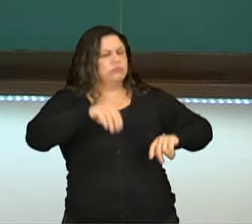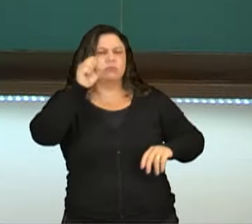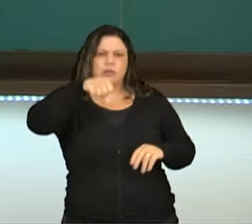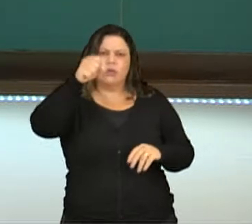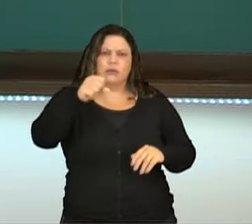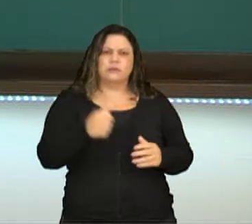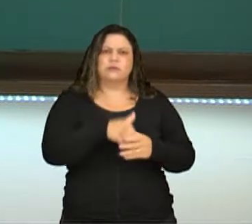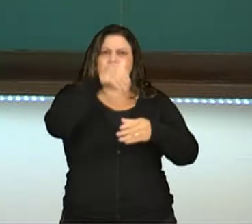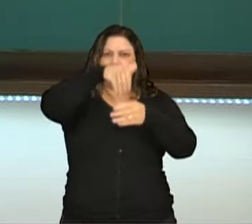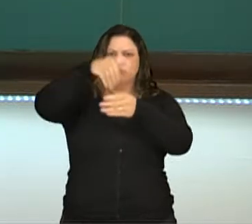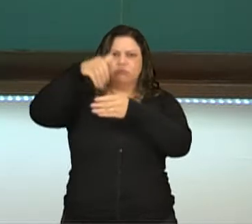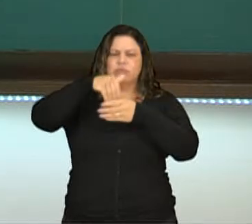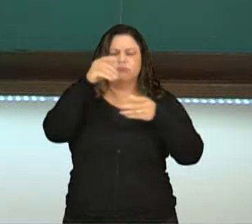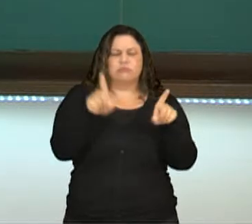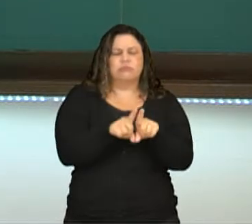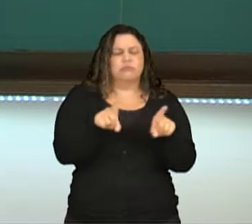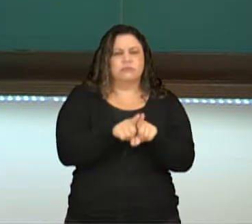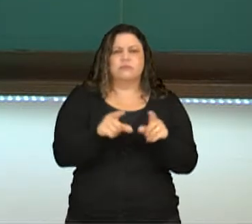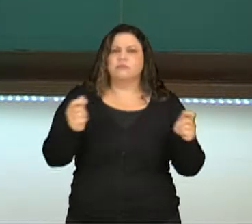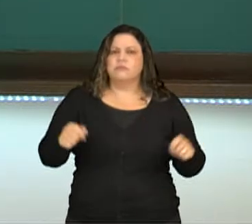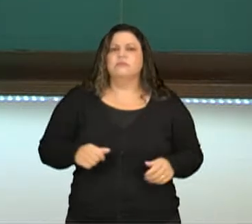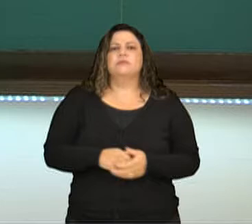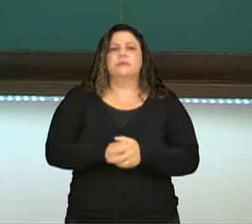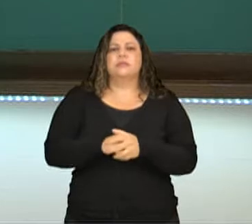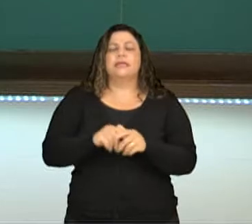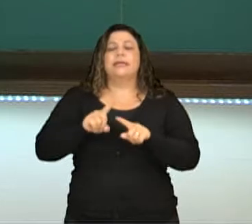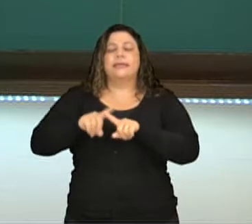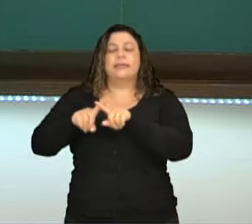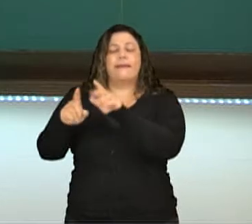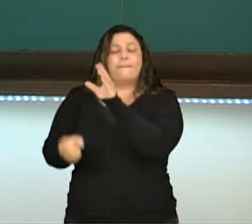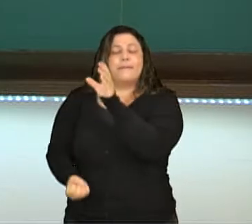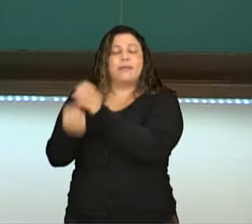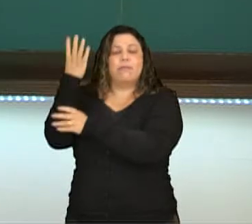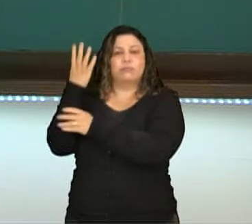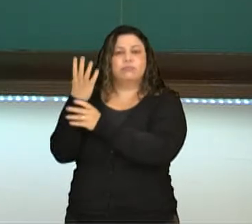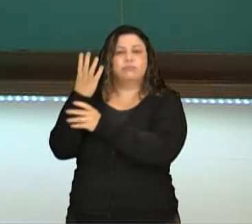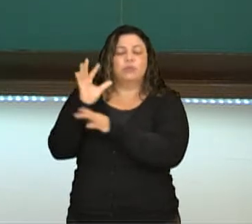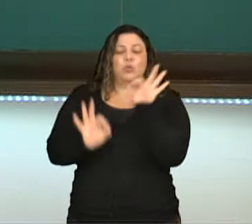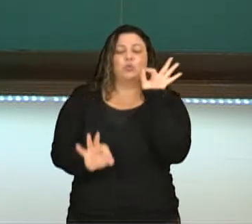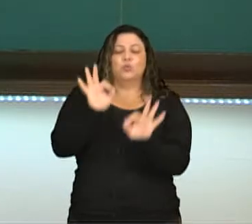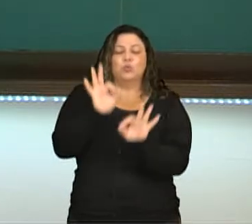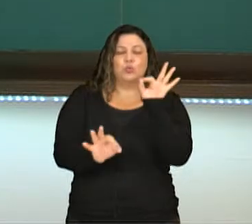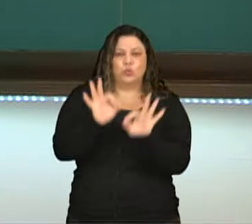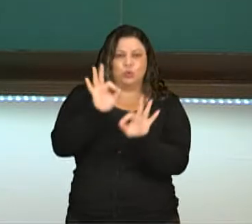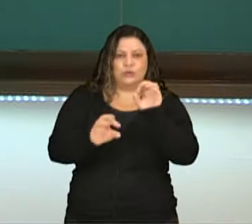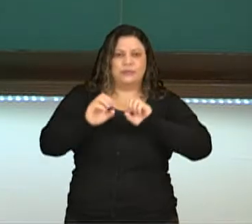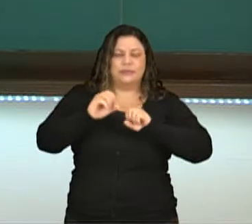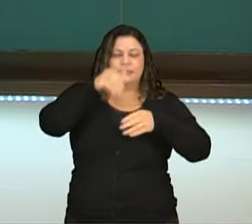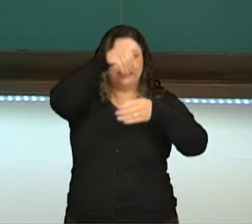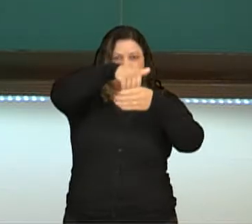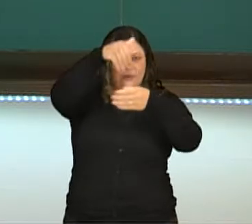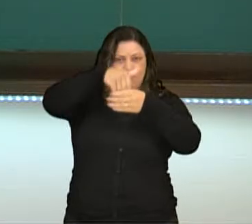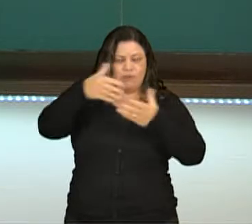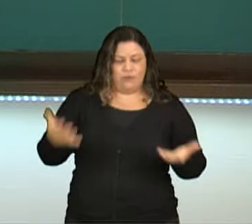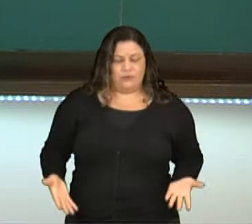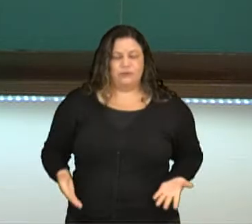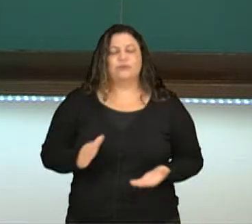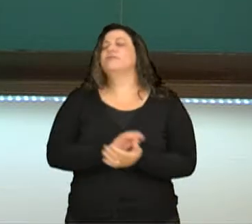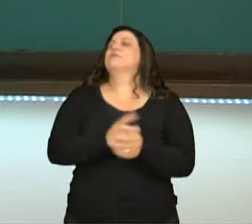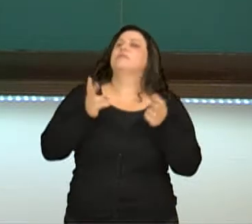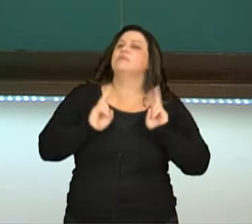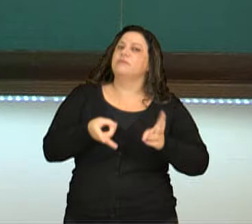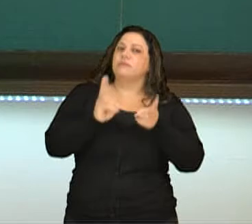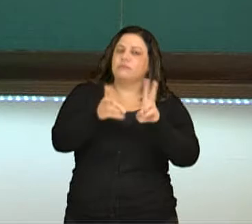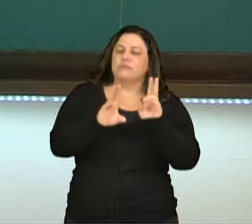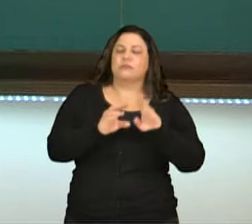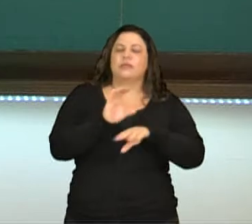serem votadas. E ainda a criação de uma justiça eleitoral. Essas novidades foram mantidas na